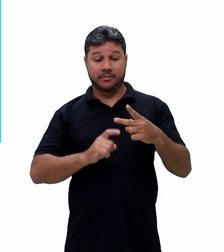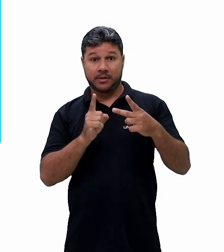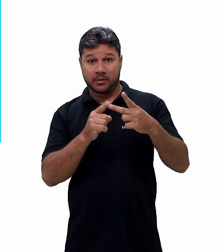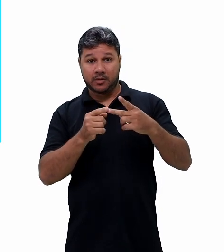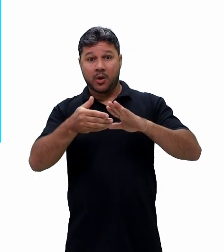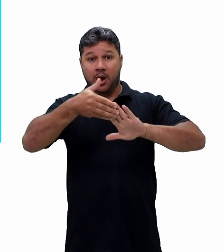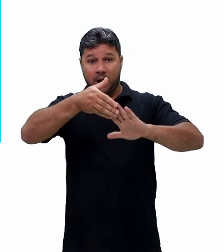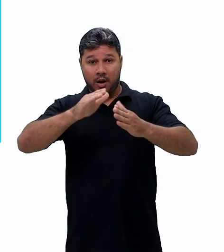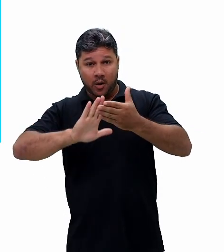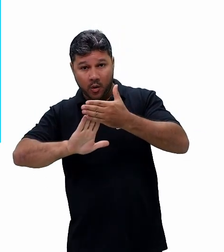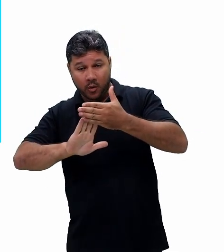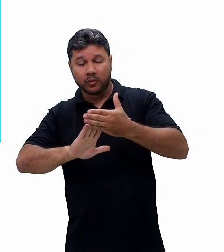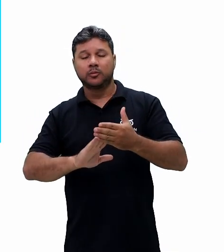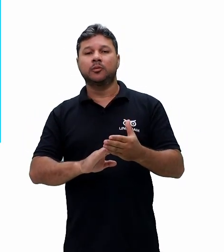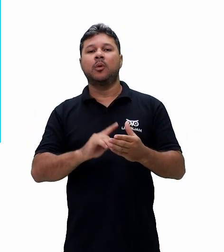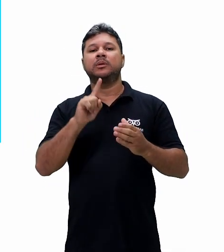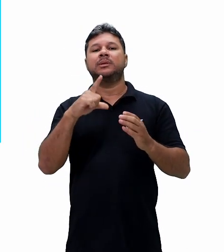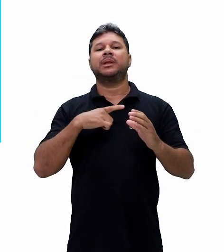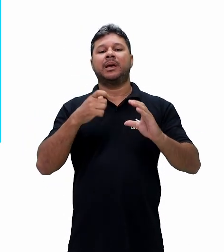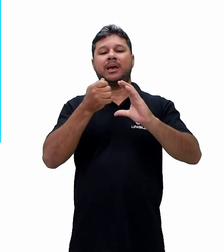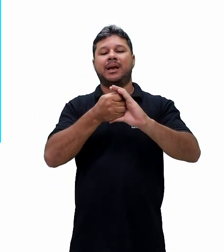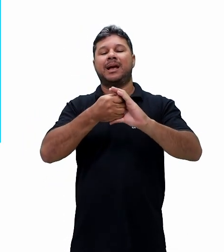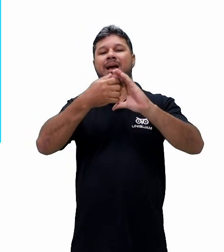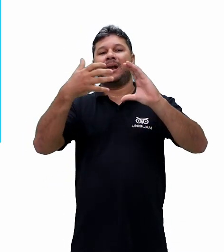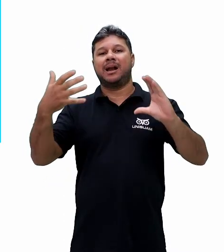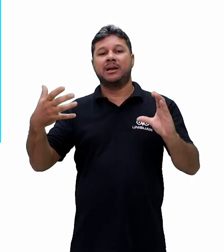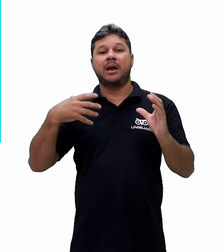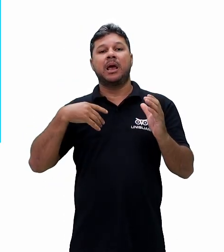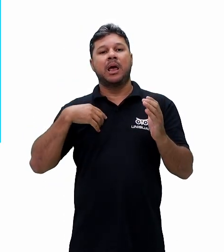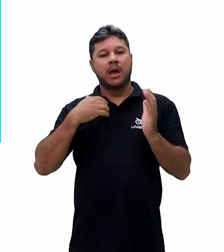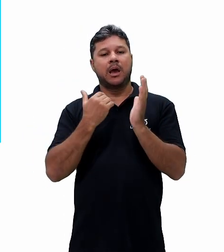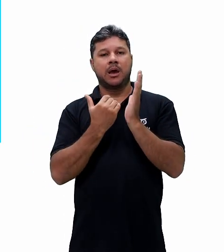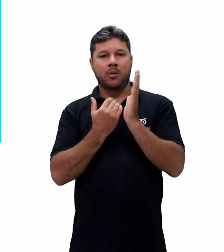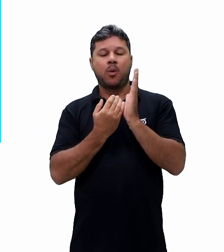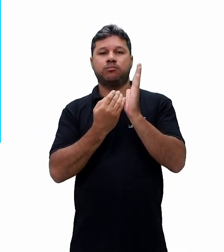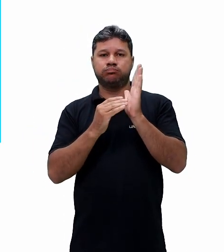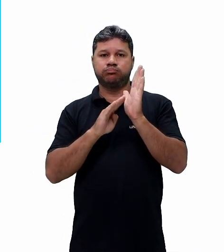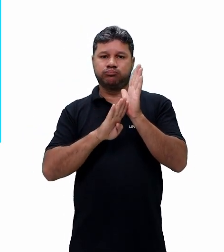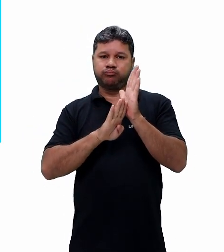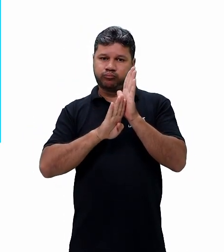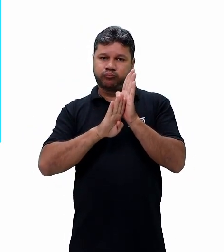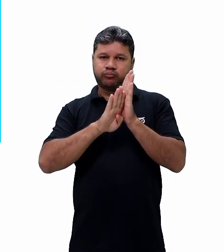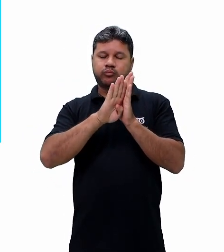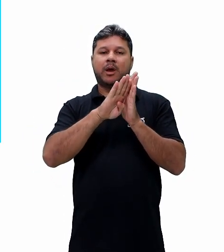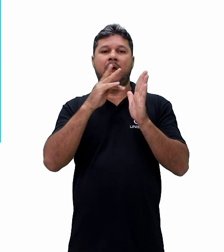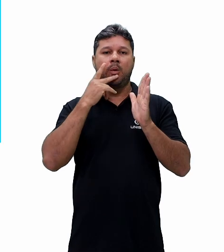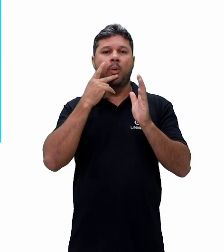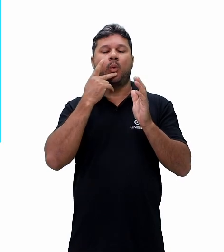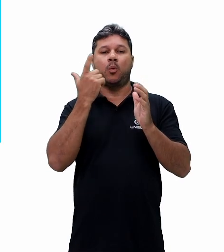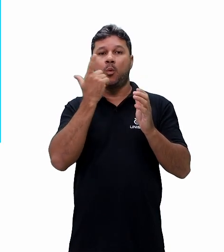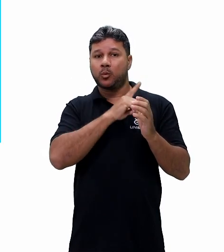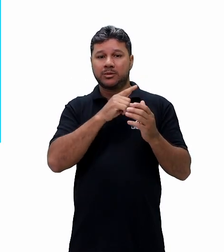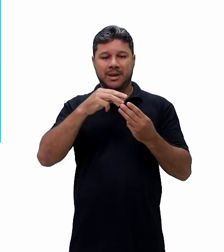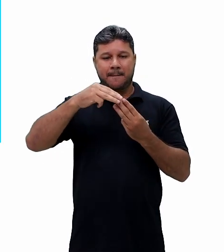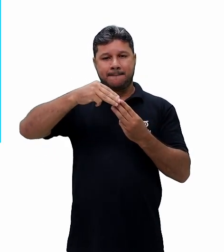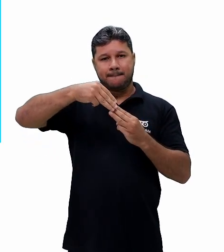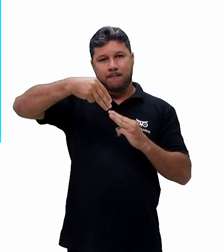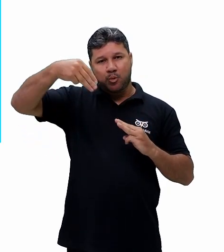Já o alongamento é caracterizado pelo aumento sistemático do comprimento da